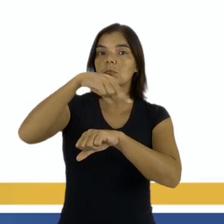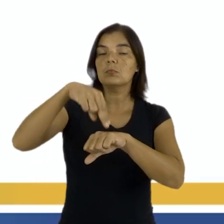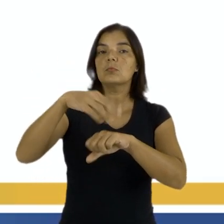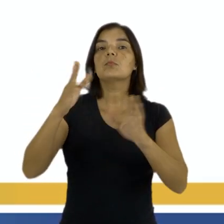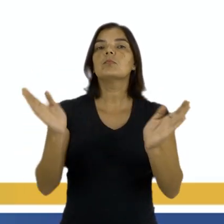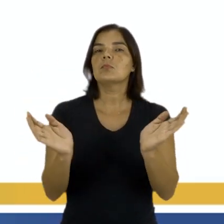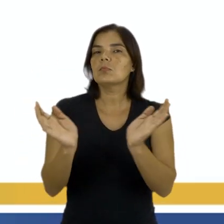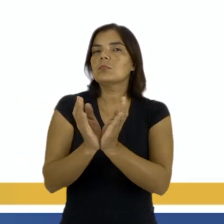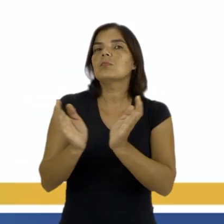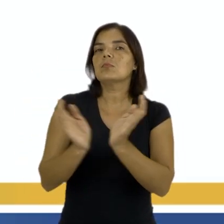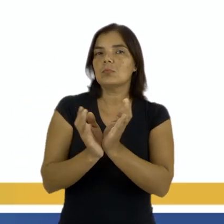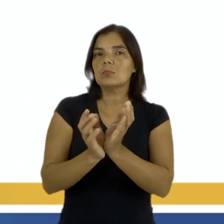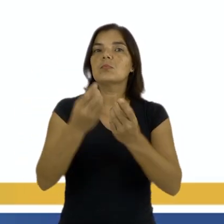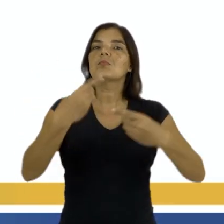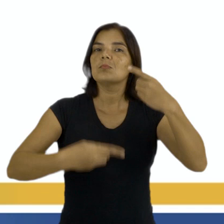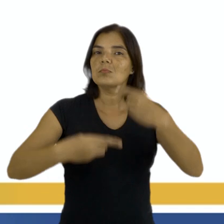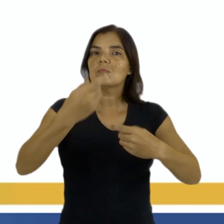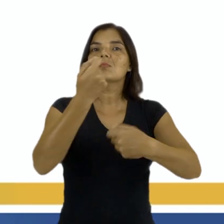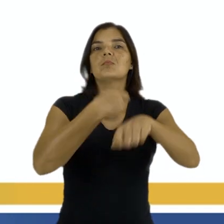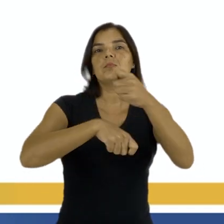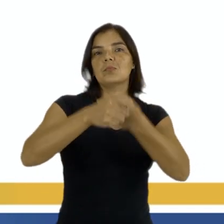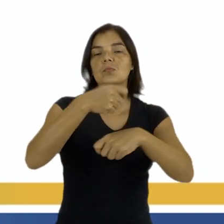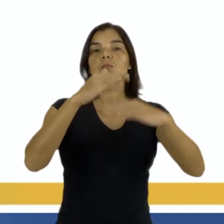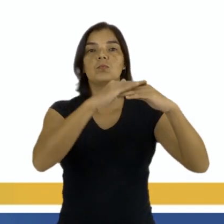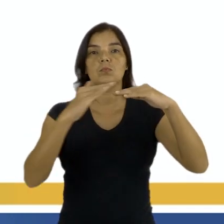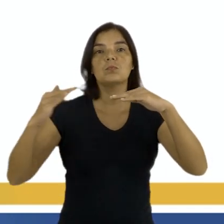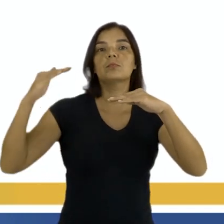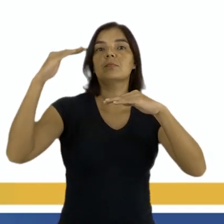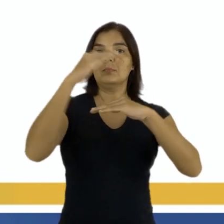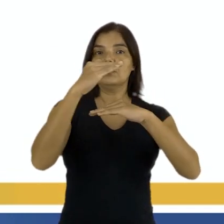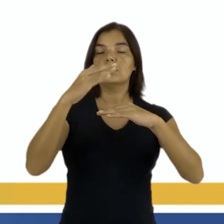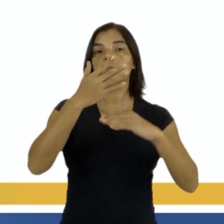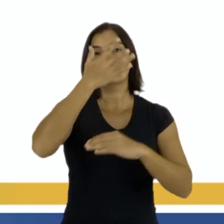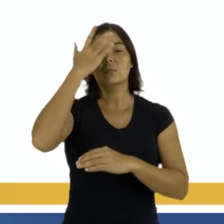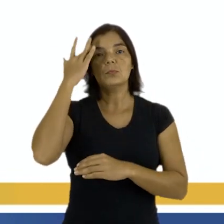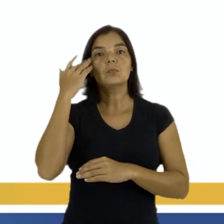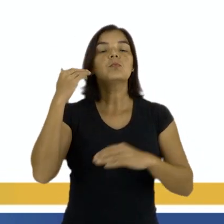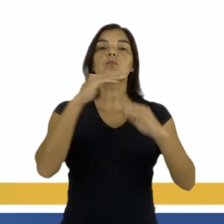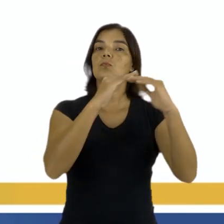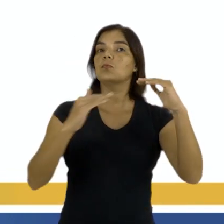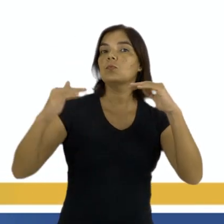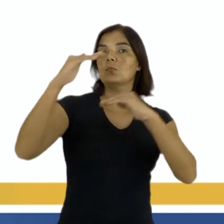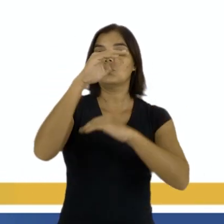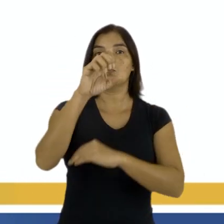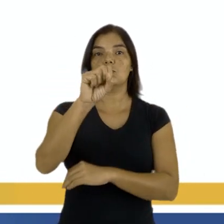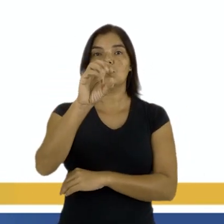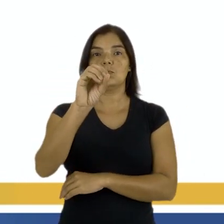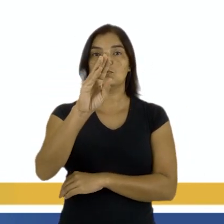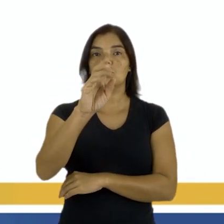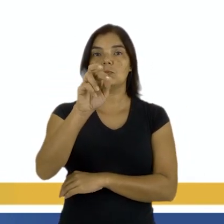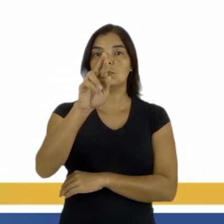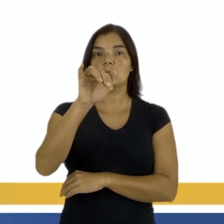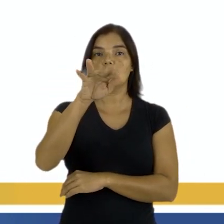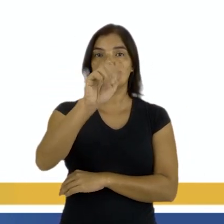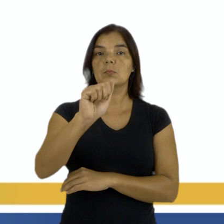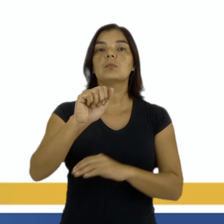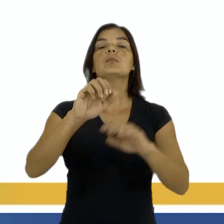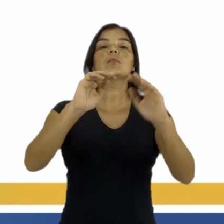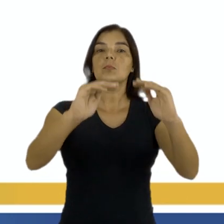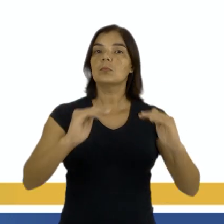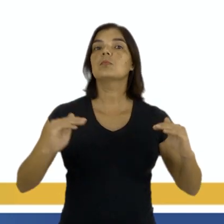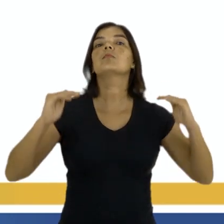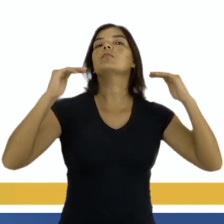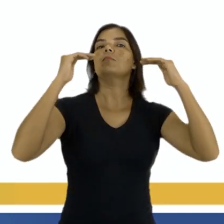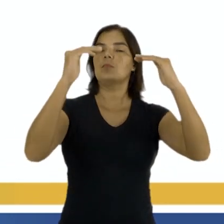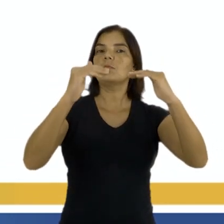de sociedade político-administrativa soberana, né? Para quem não sabe, o termo soberania está ligado à independência,